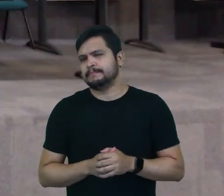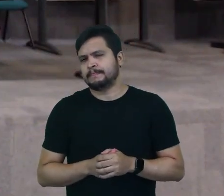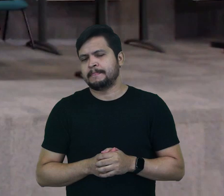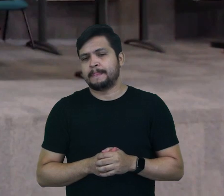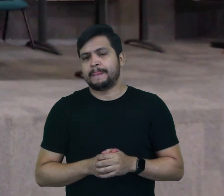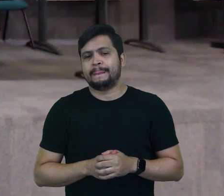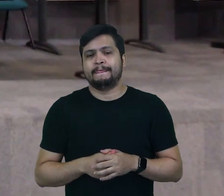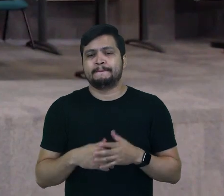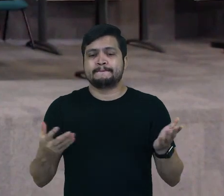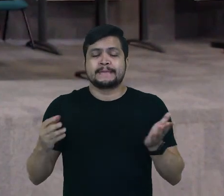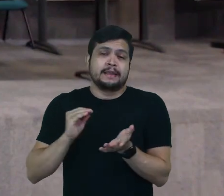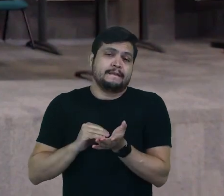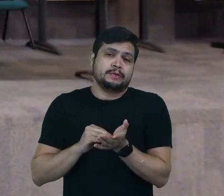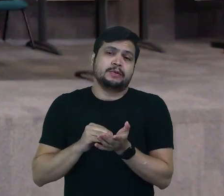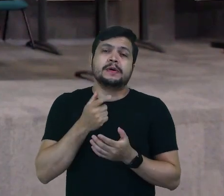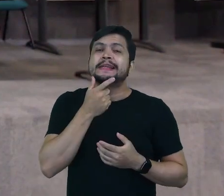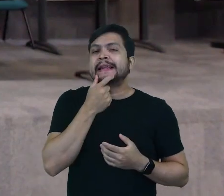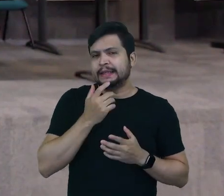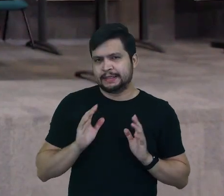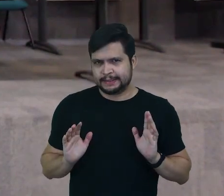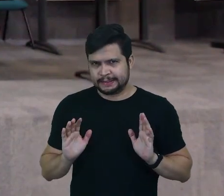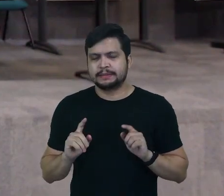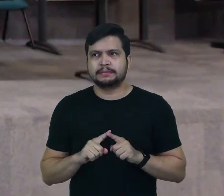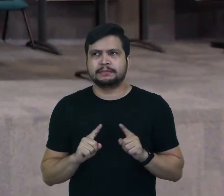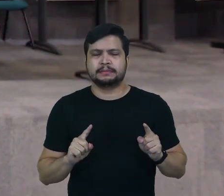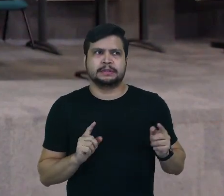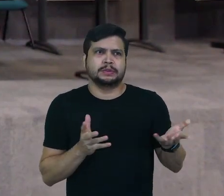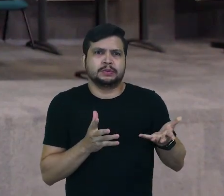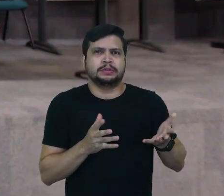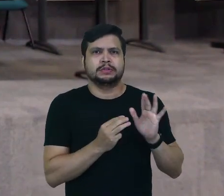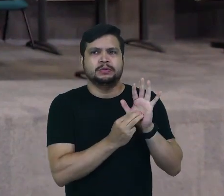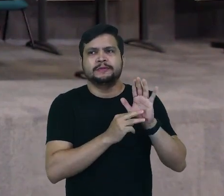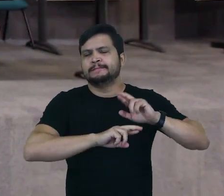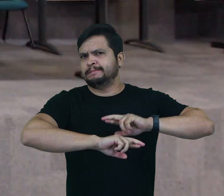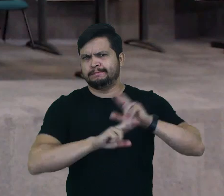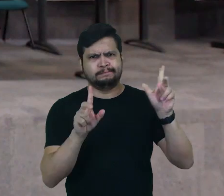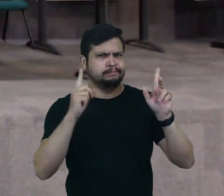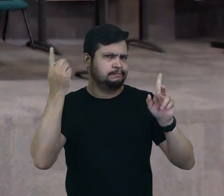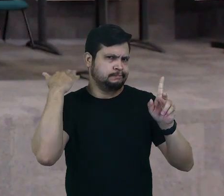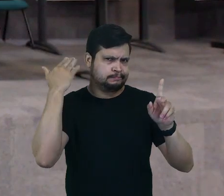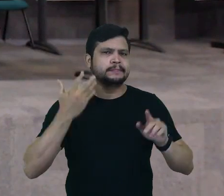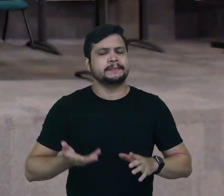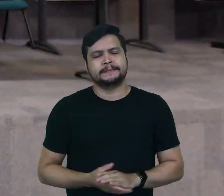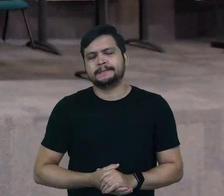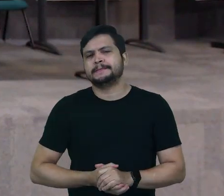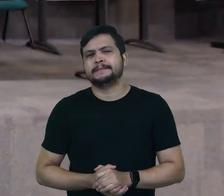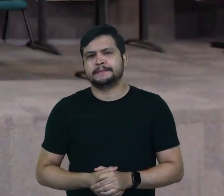faltou foi o inglês, mas a UVA também não tinha muito a me oferecer nisso, né? E hoje eu acredito que tem.